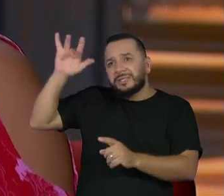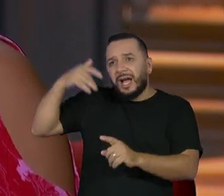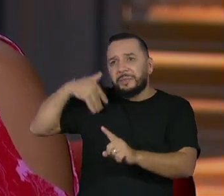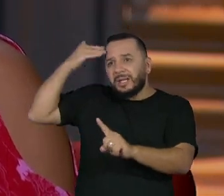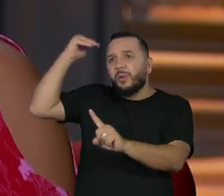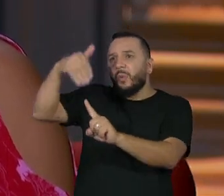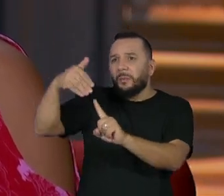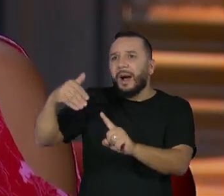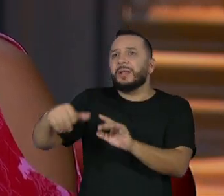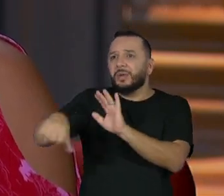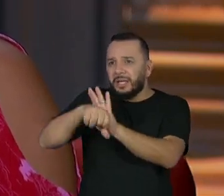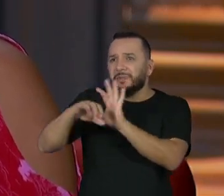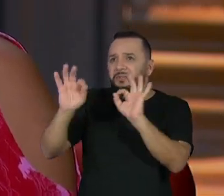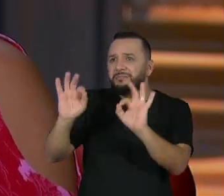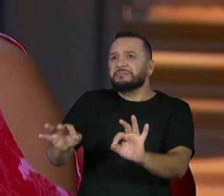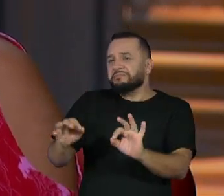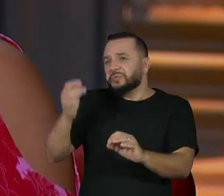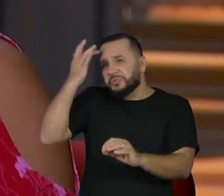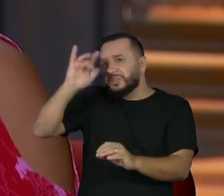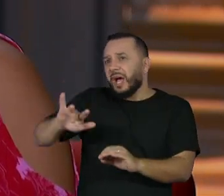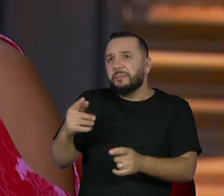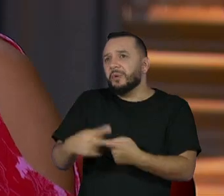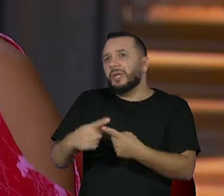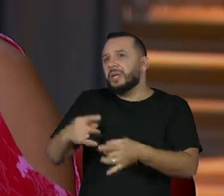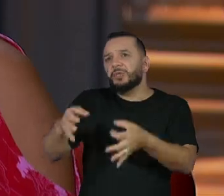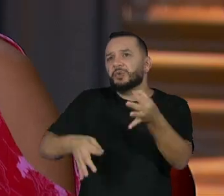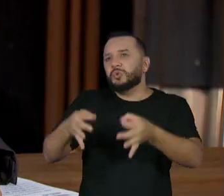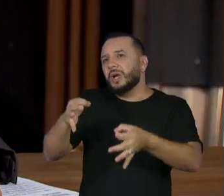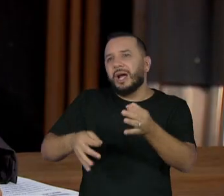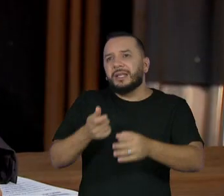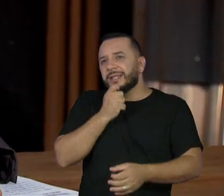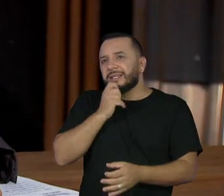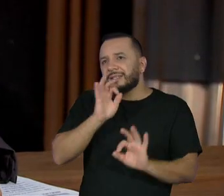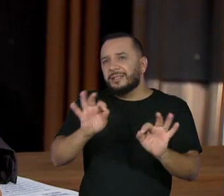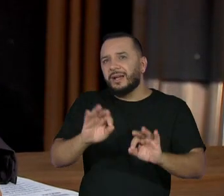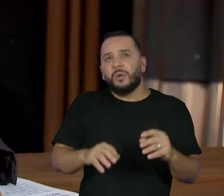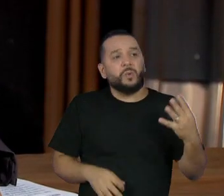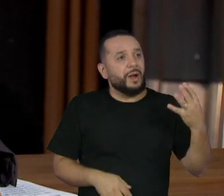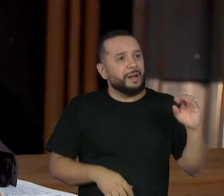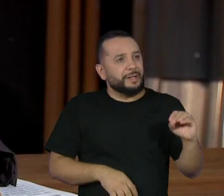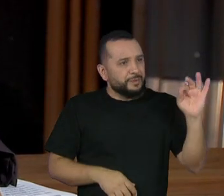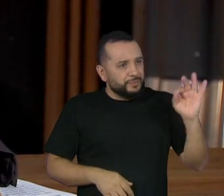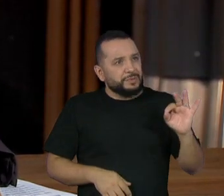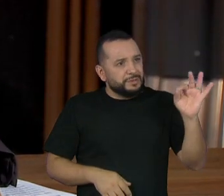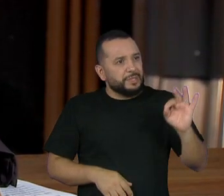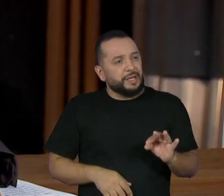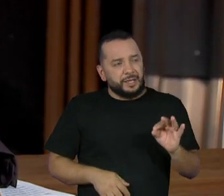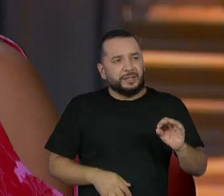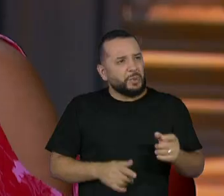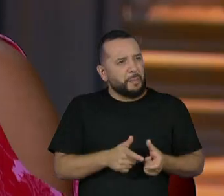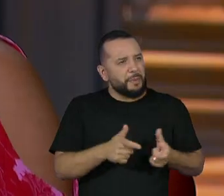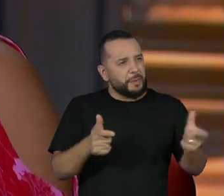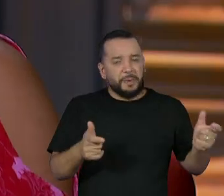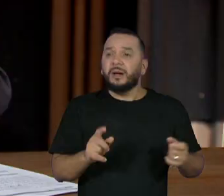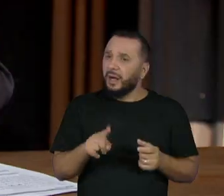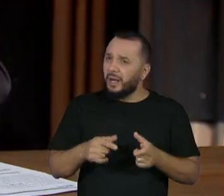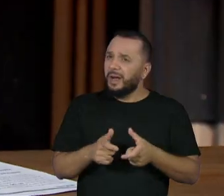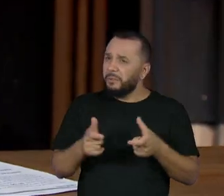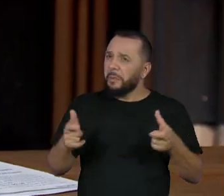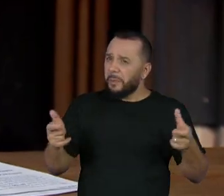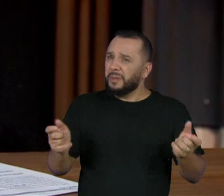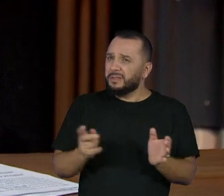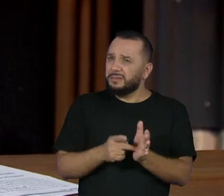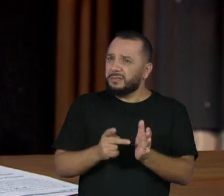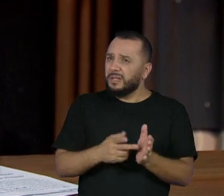fato cometeram um crime porque elas não foram julgadas. 40%. 40%. É muita gente. E